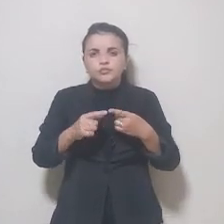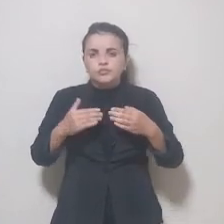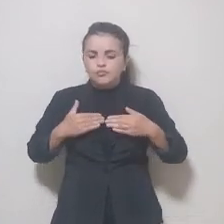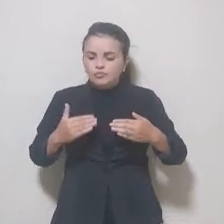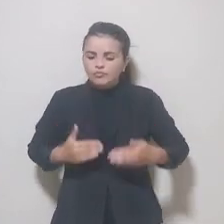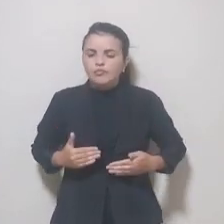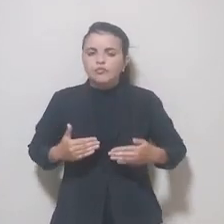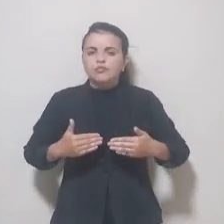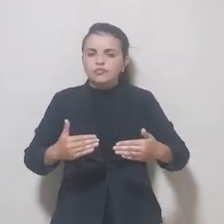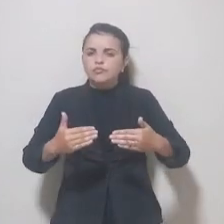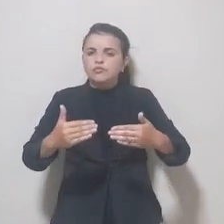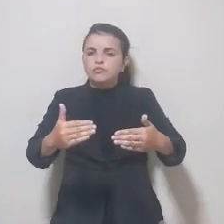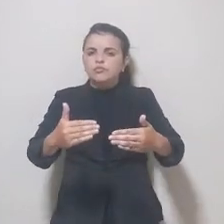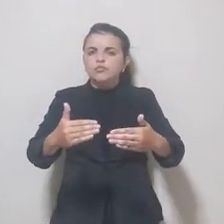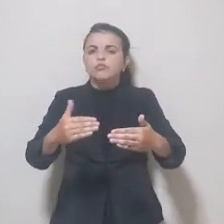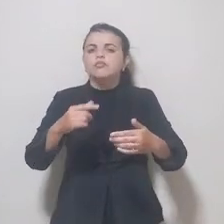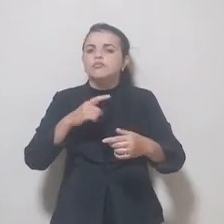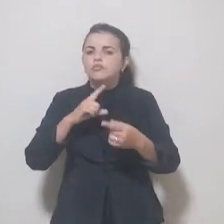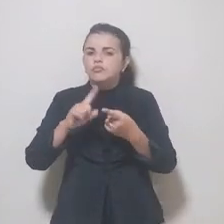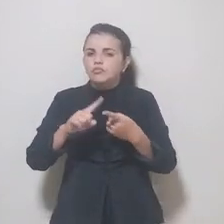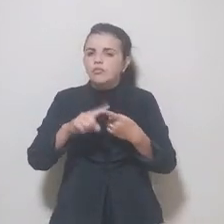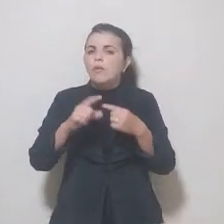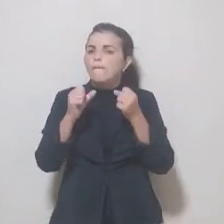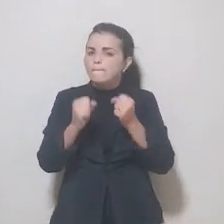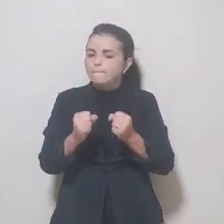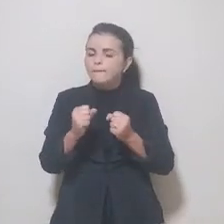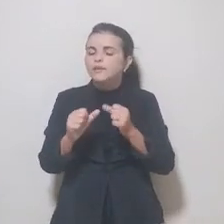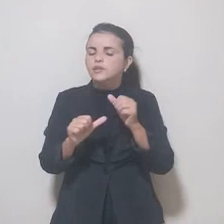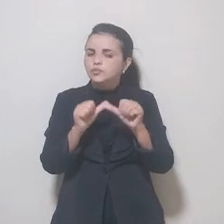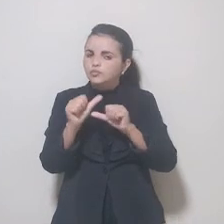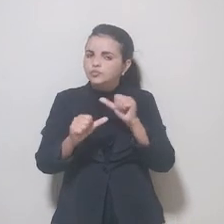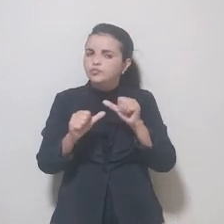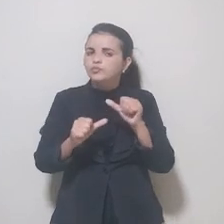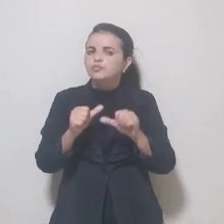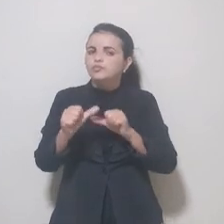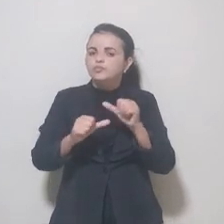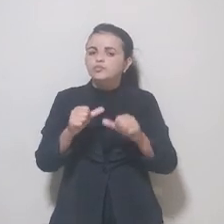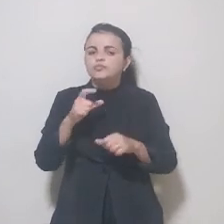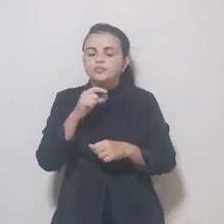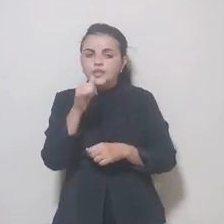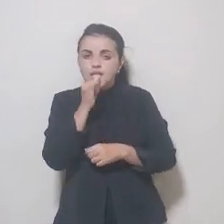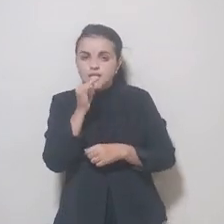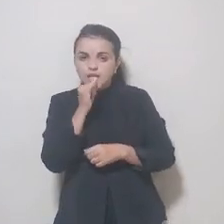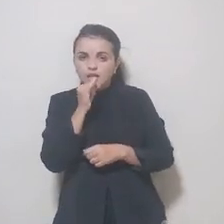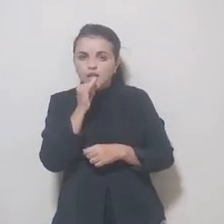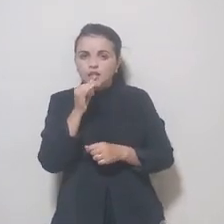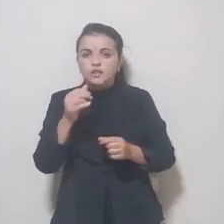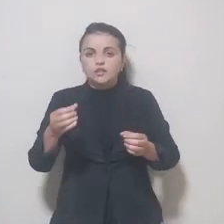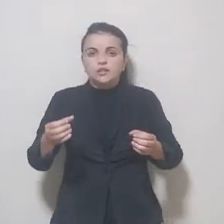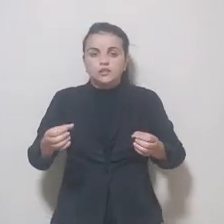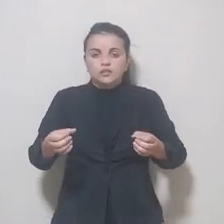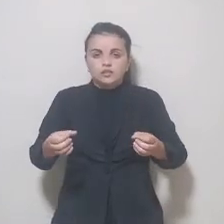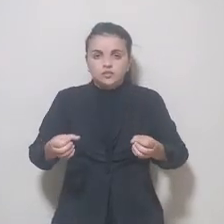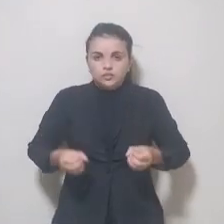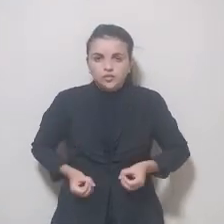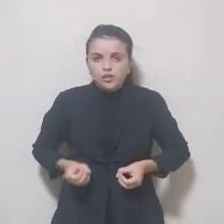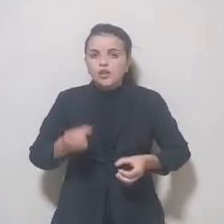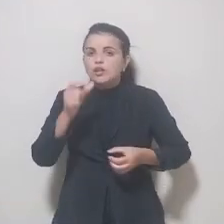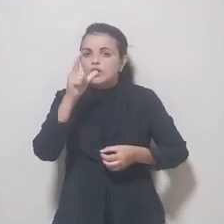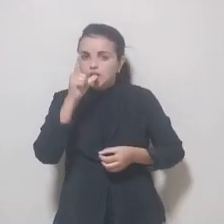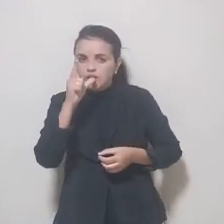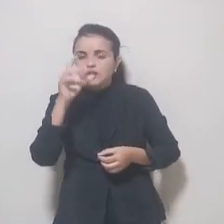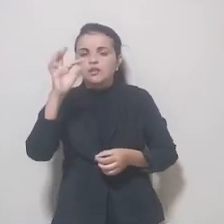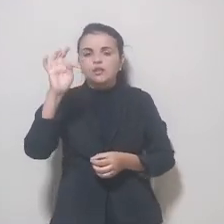hormônios que vão fazer com que nosso corpo eles consigam mudar. Por exemplo, nos testículos, entre os hormônios que são produzidos, a gente